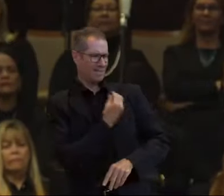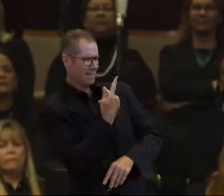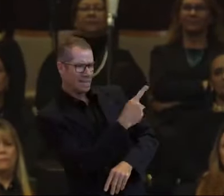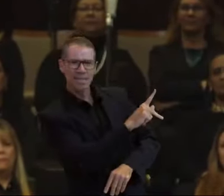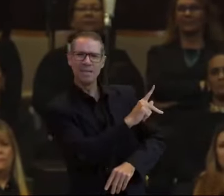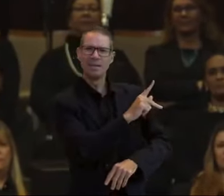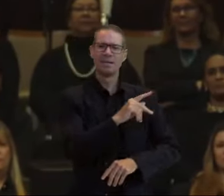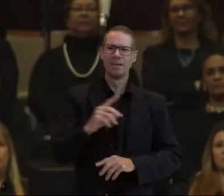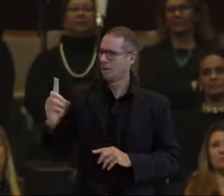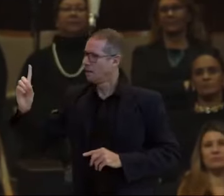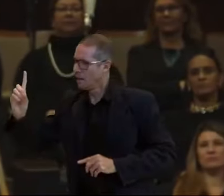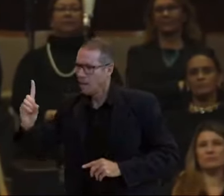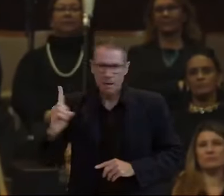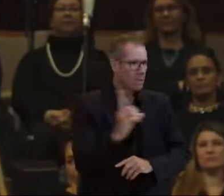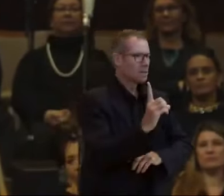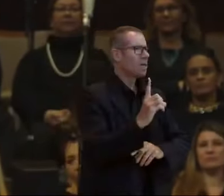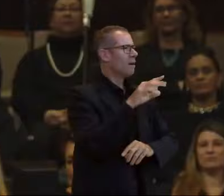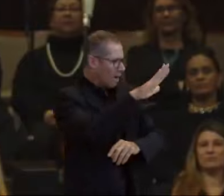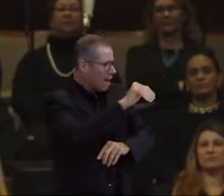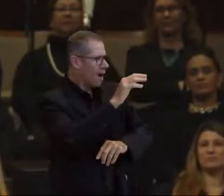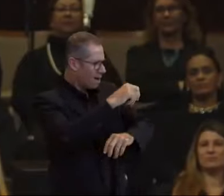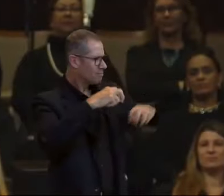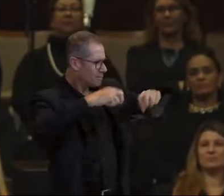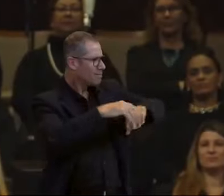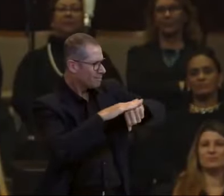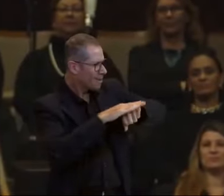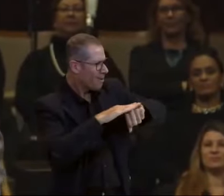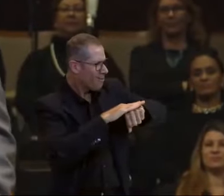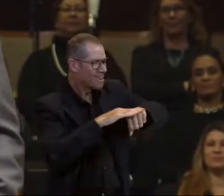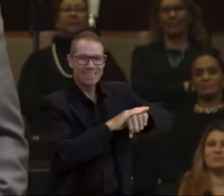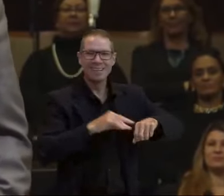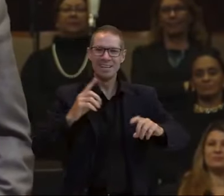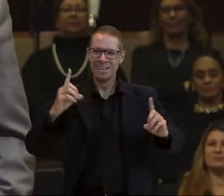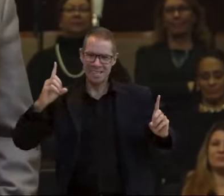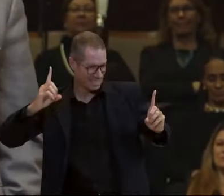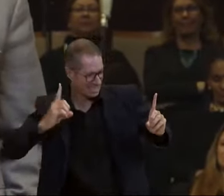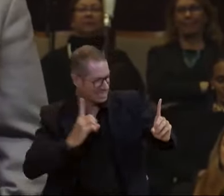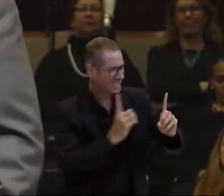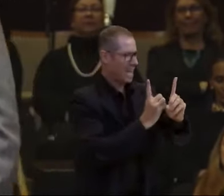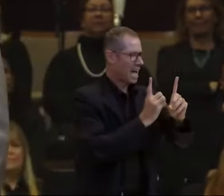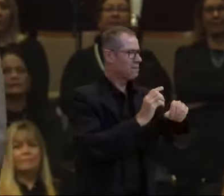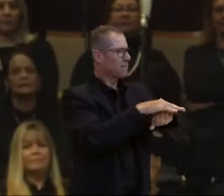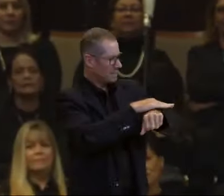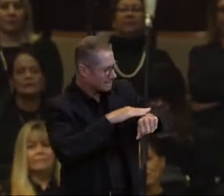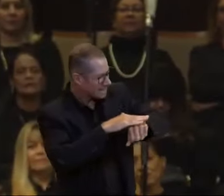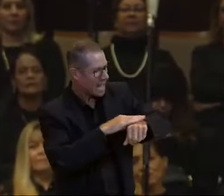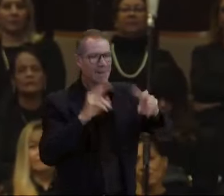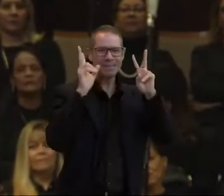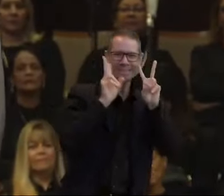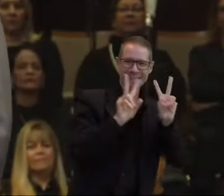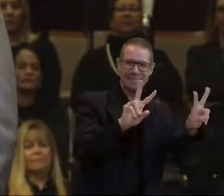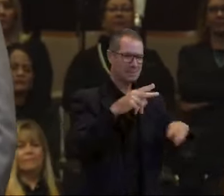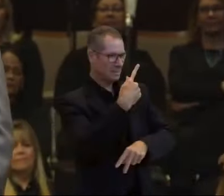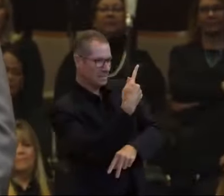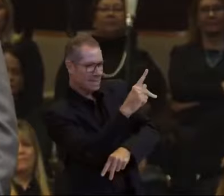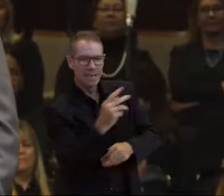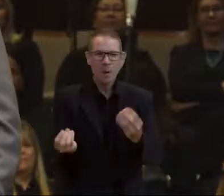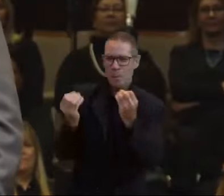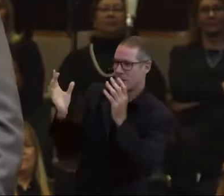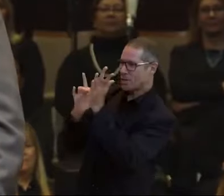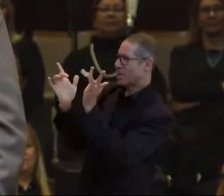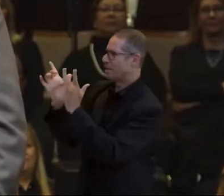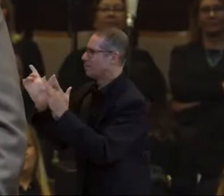quando passava alguém, ele ficava puxando conversa. E ele chegava lá e conversava e dava o testemunho dele. Como é que Jesus